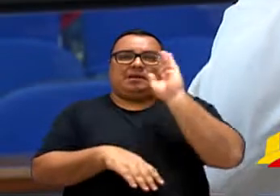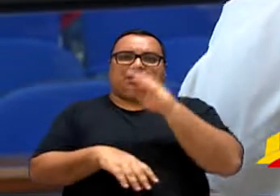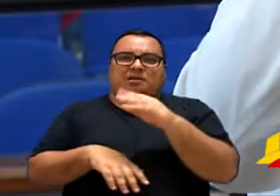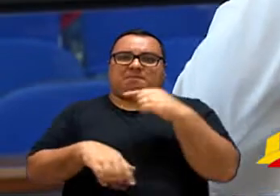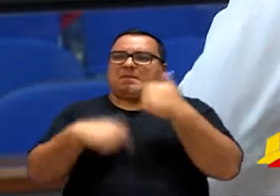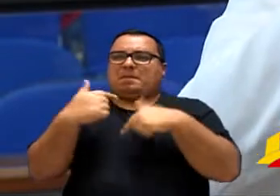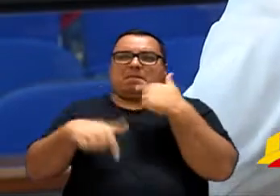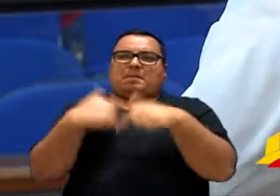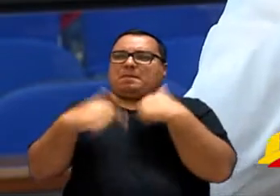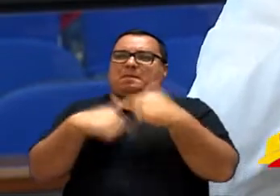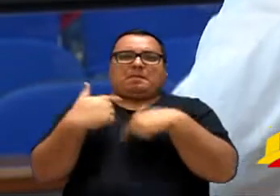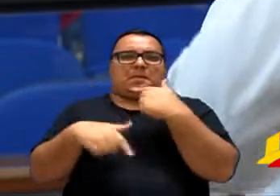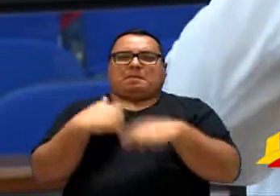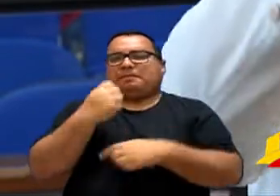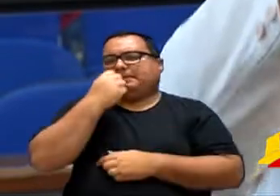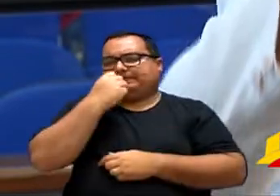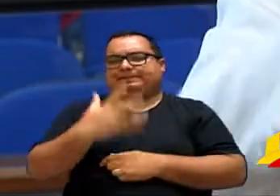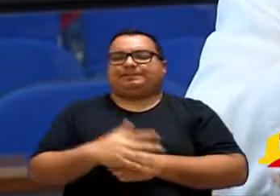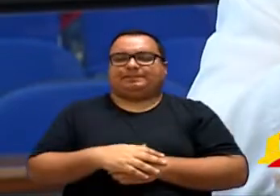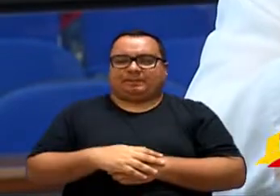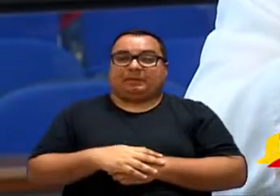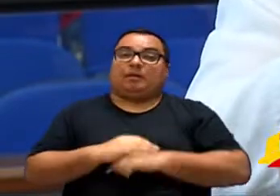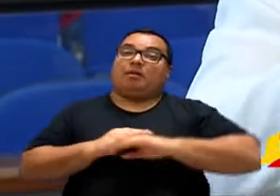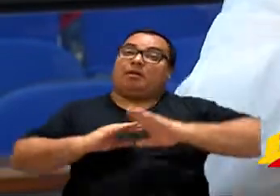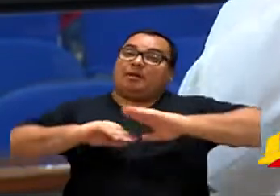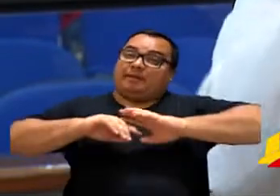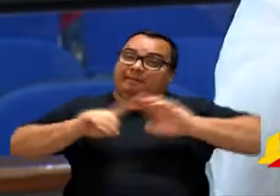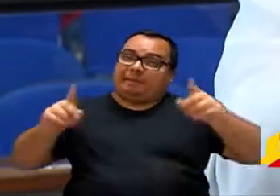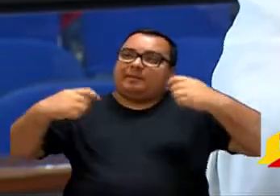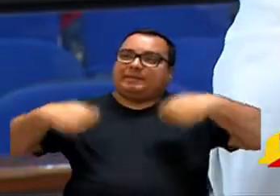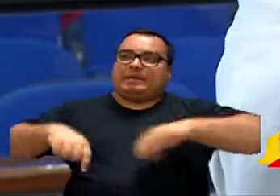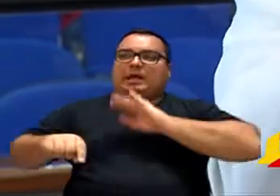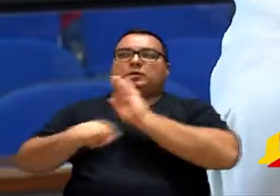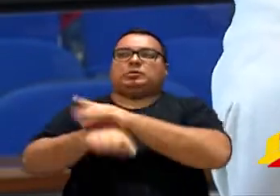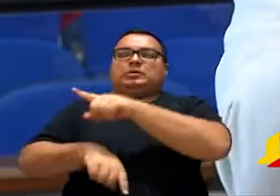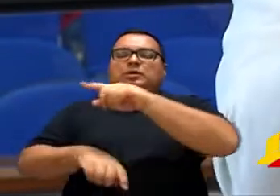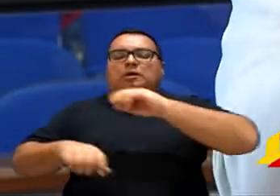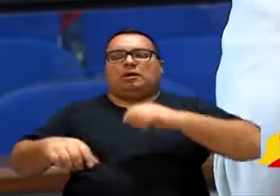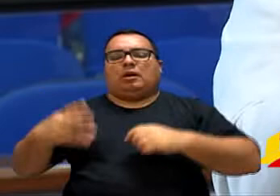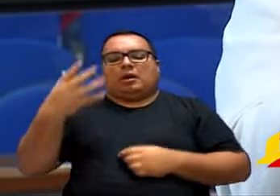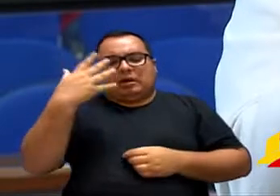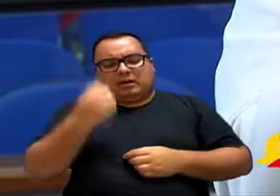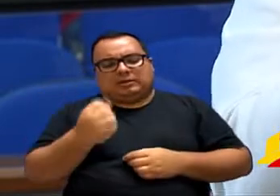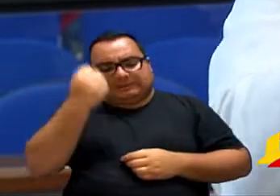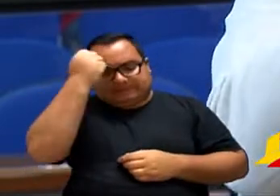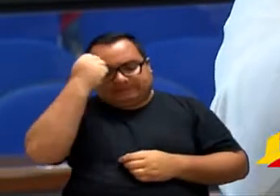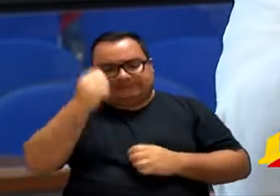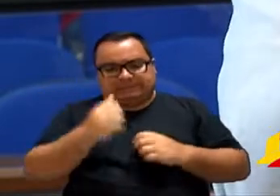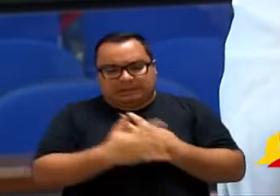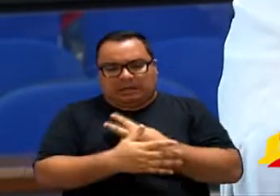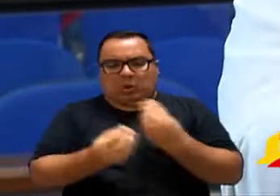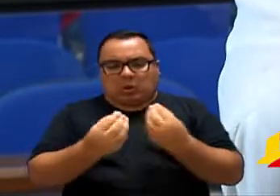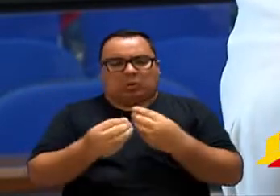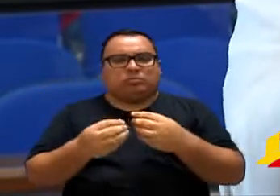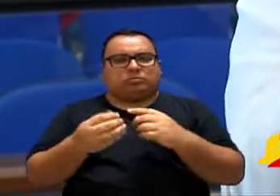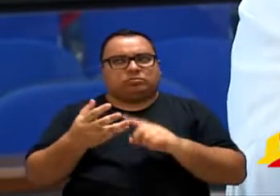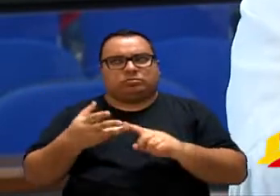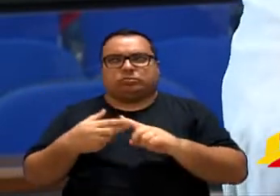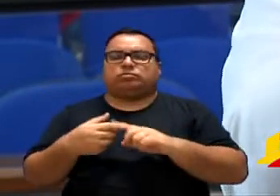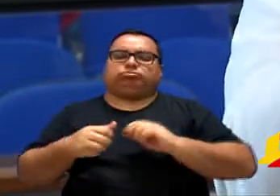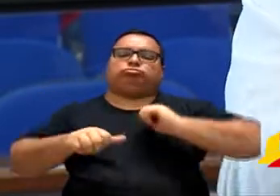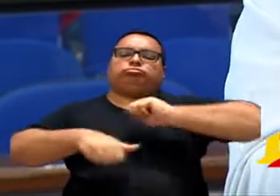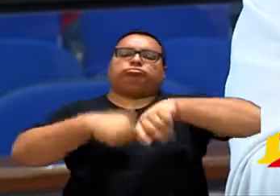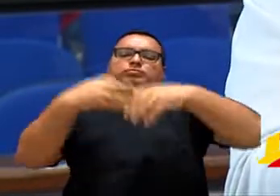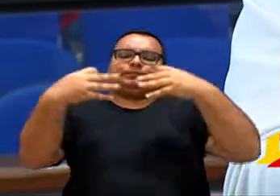a funserv saúde está e nós temos que debruçar sobre isto descobrir a causa e